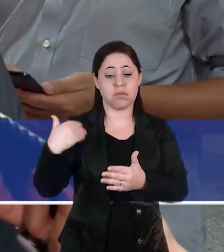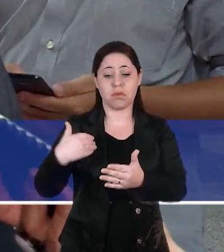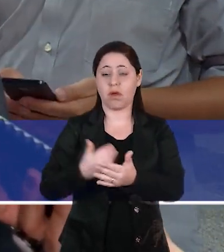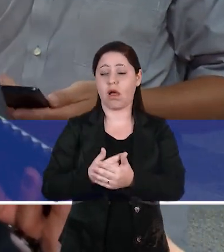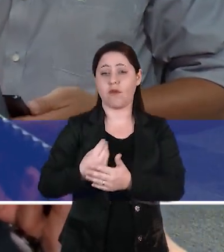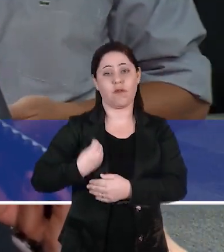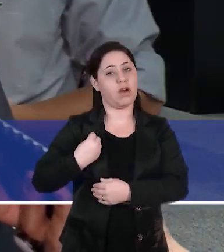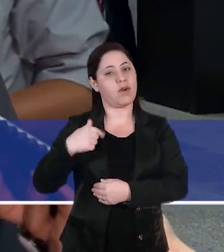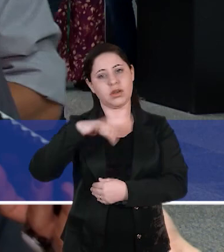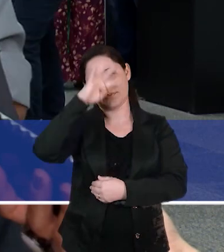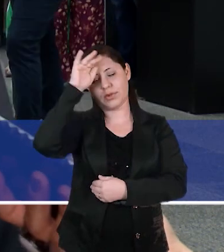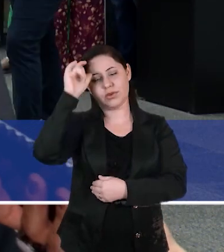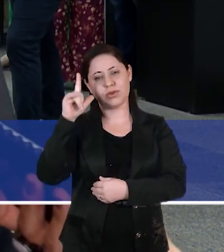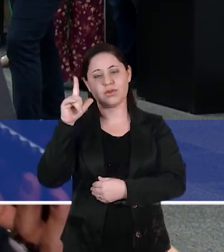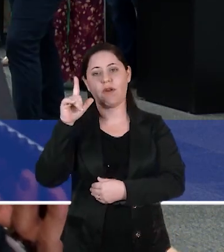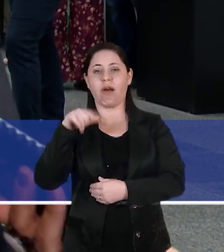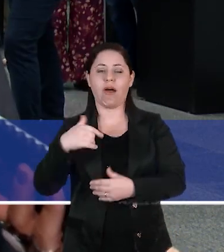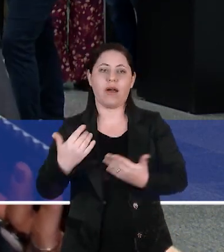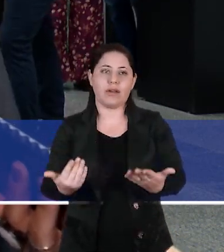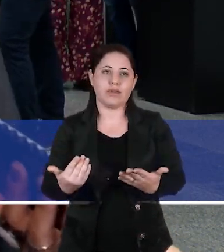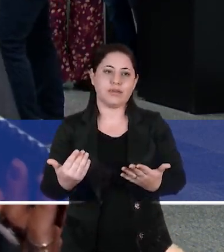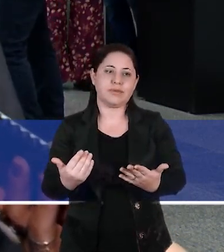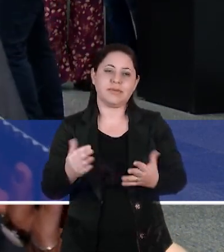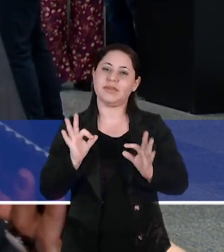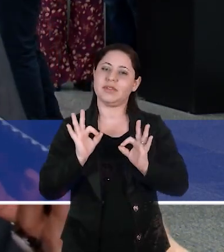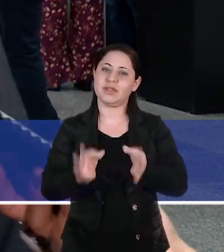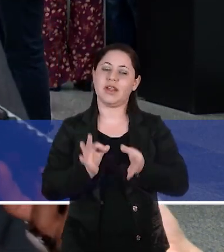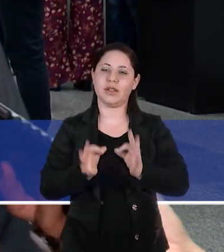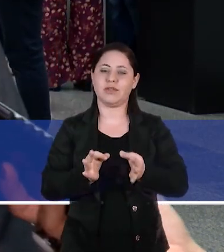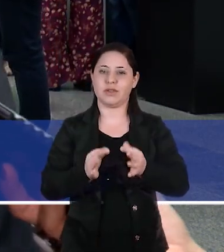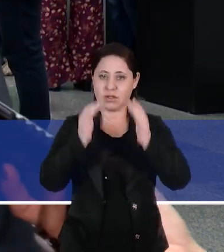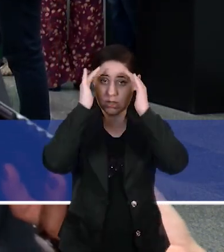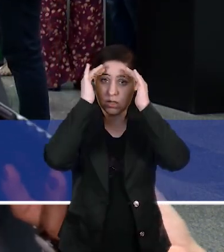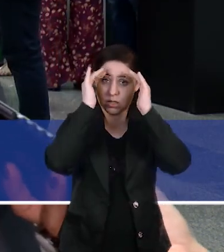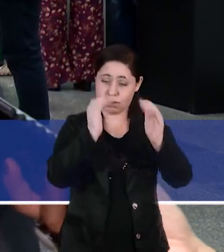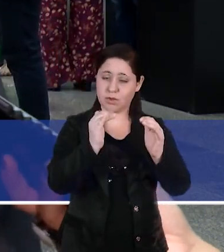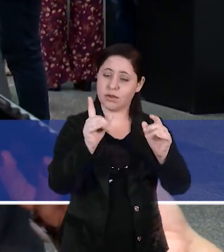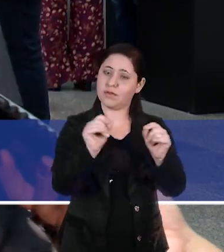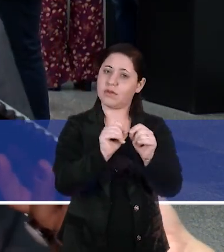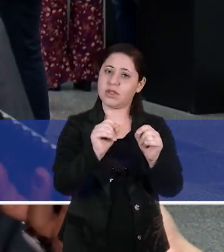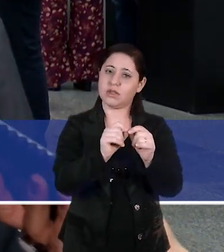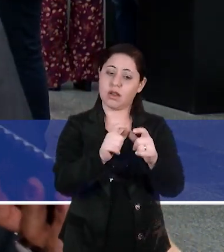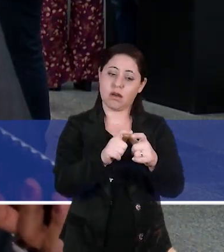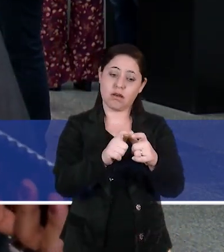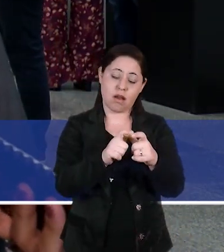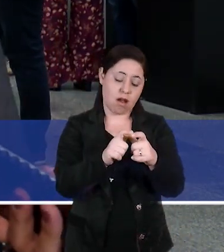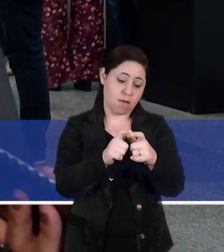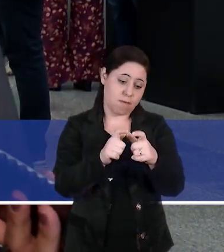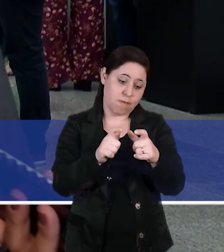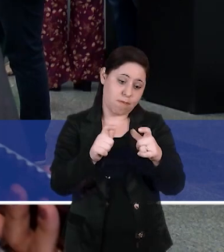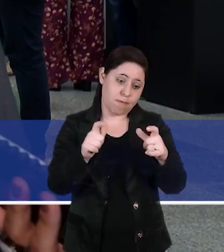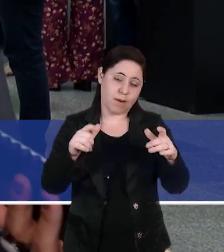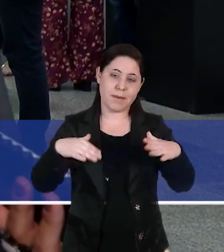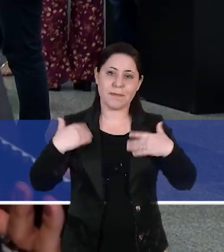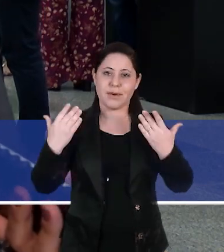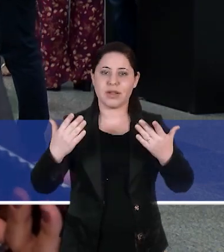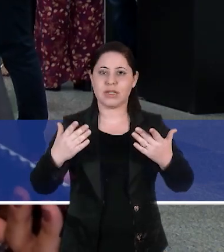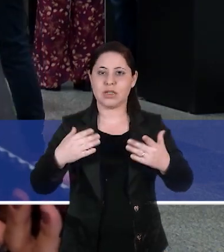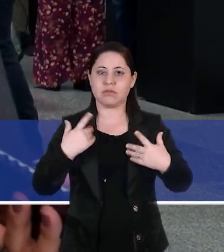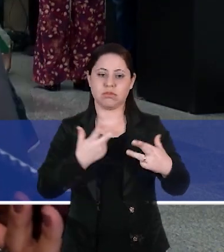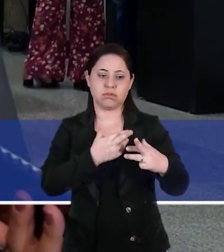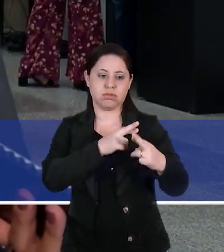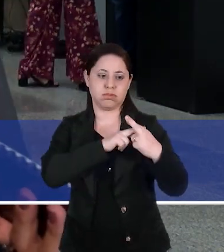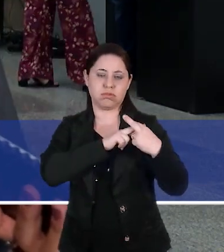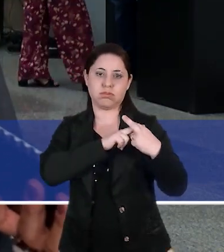minha vida eu vivo em Mato Grosso do Sul. Obviamente, esse reconhecimento nos dá uma imensa alegria, redobra a